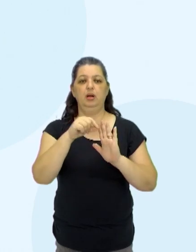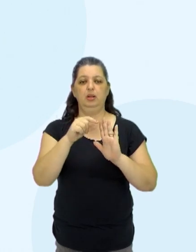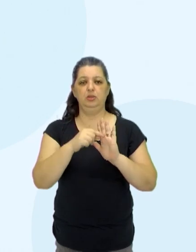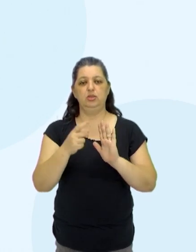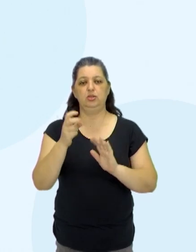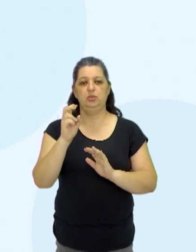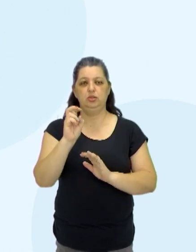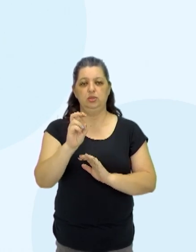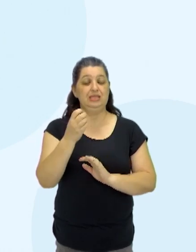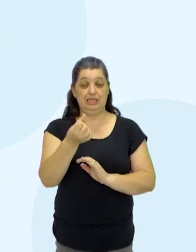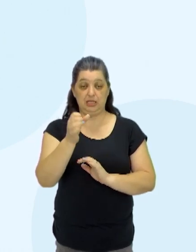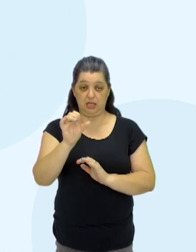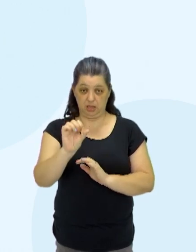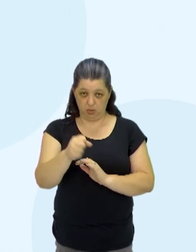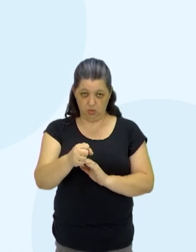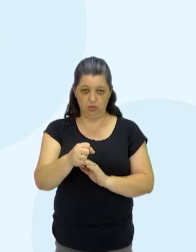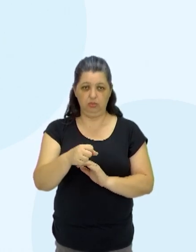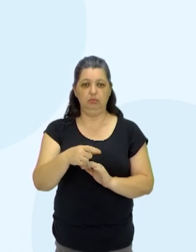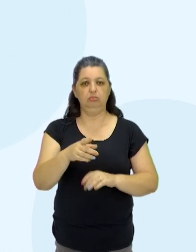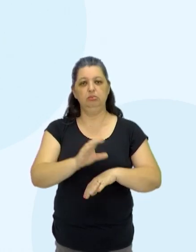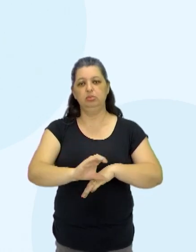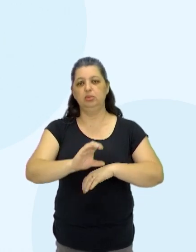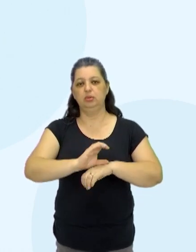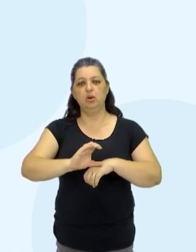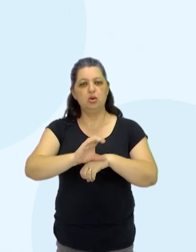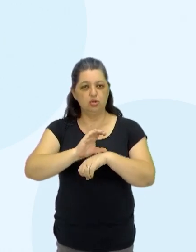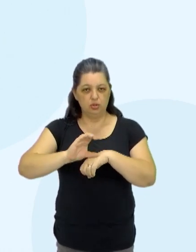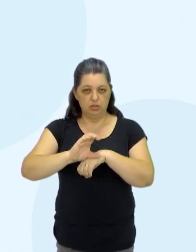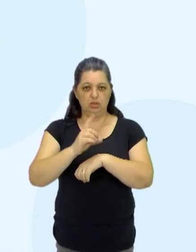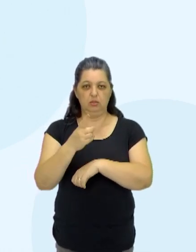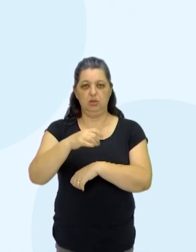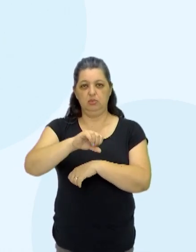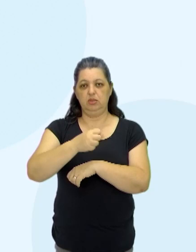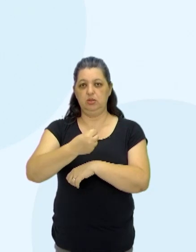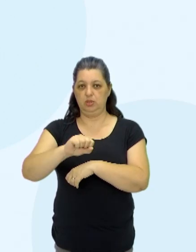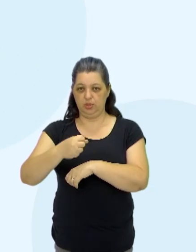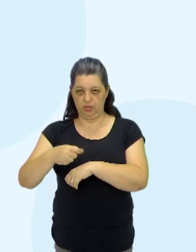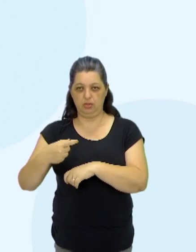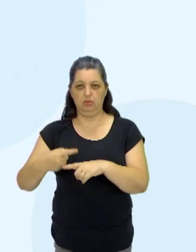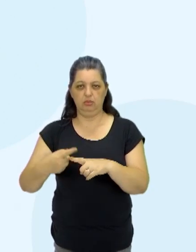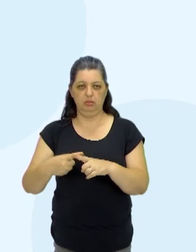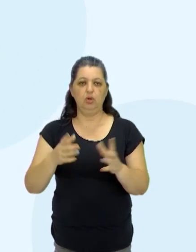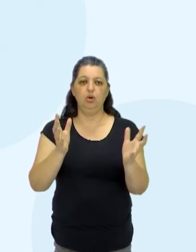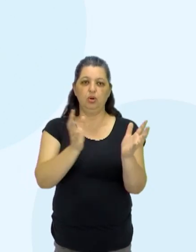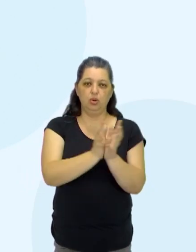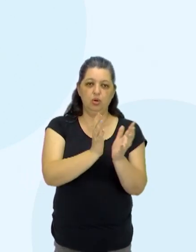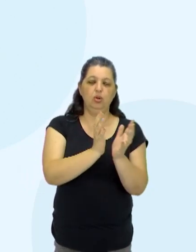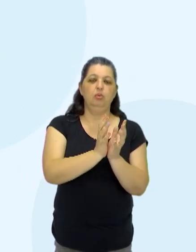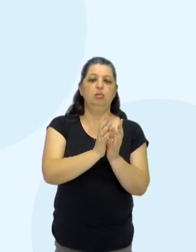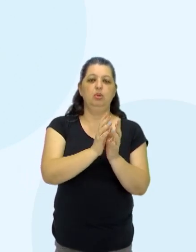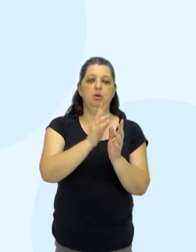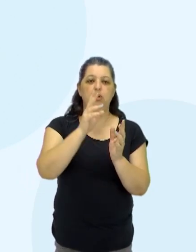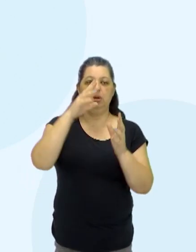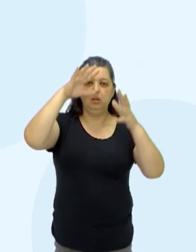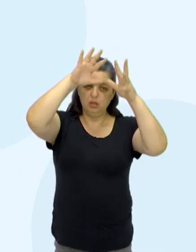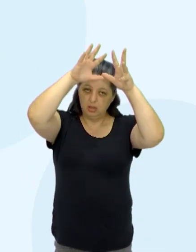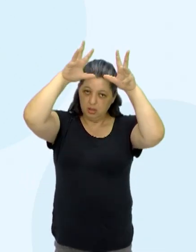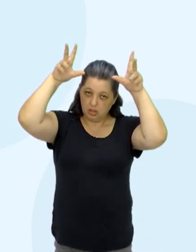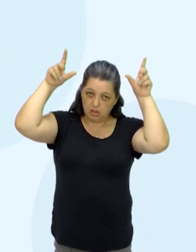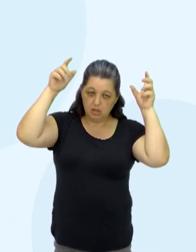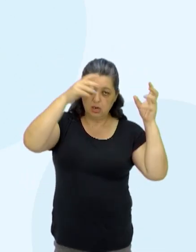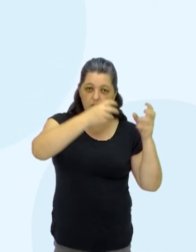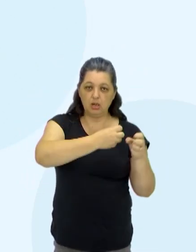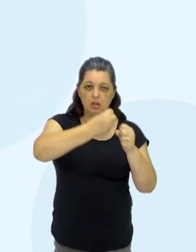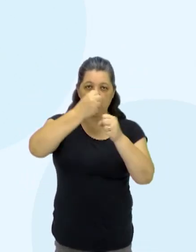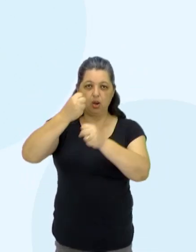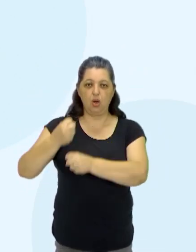de 1988 dispõe que aos remanescentes das comunidades dos quilombos que estejam ocupando suas terras